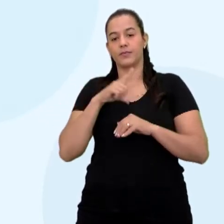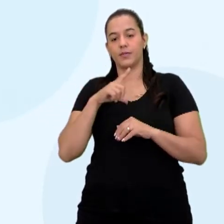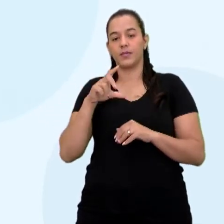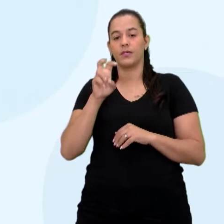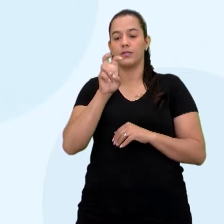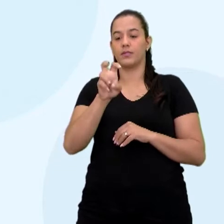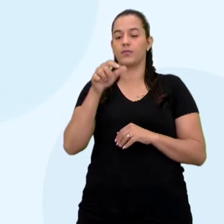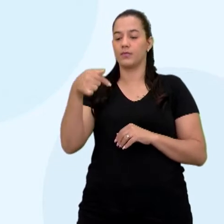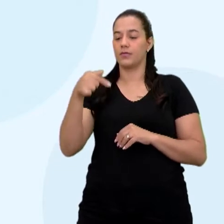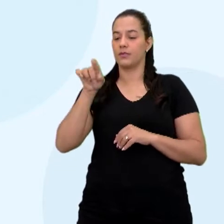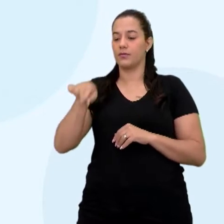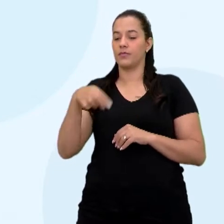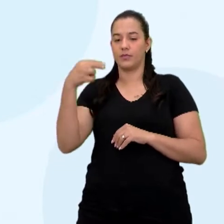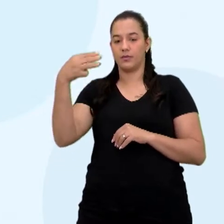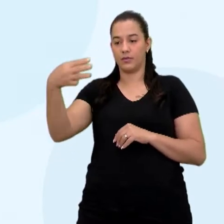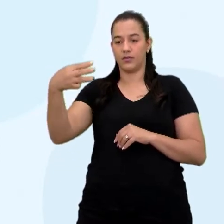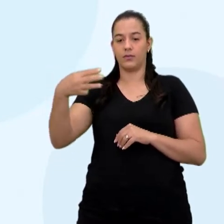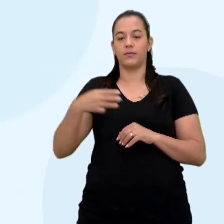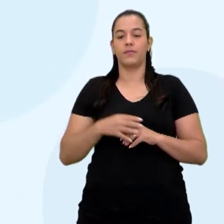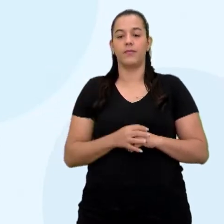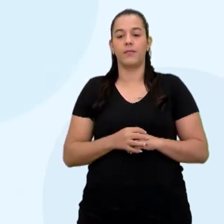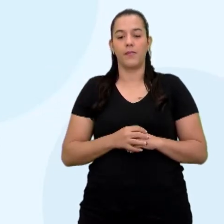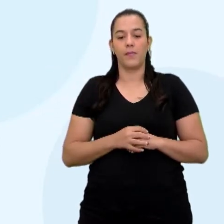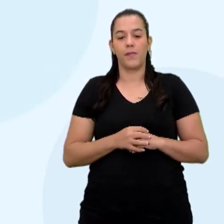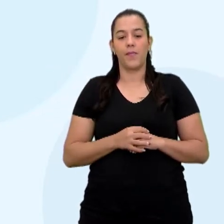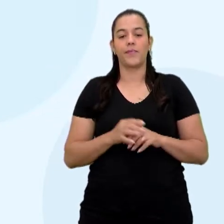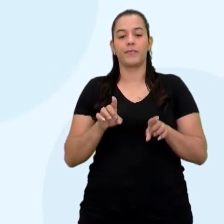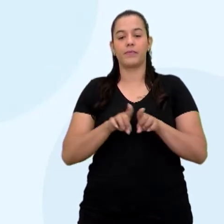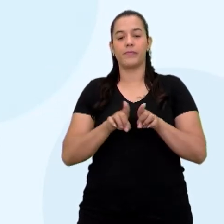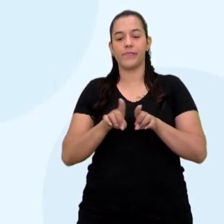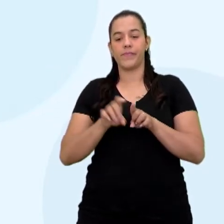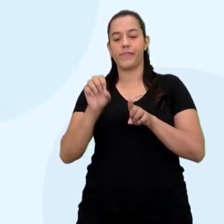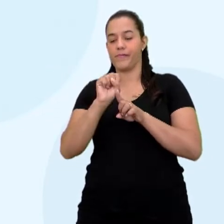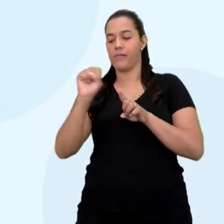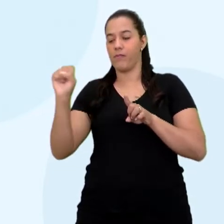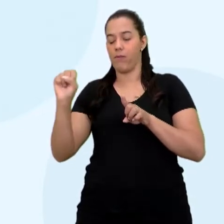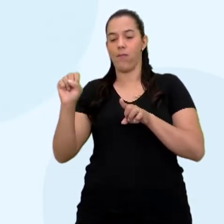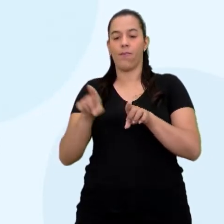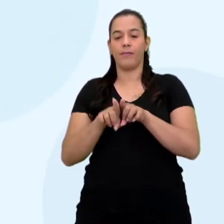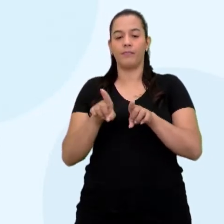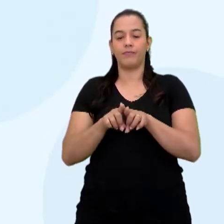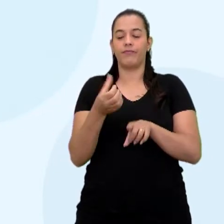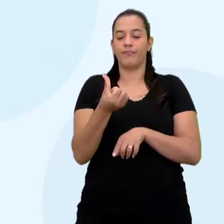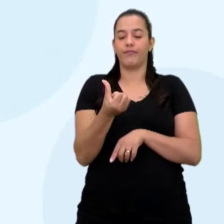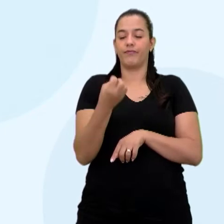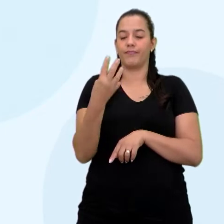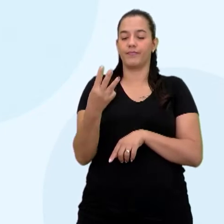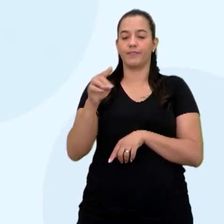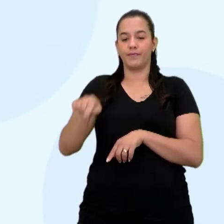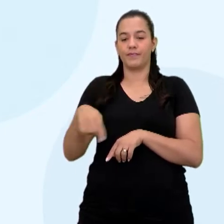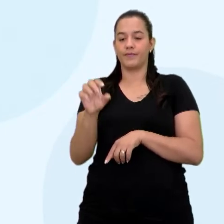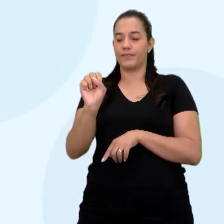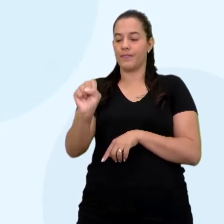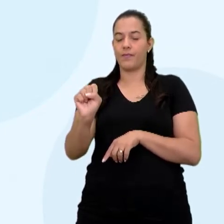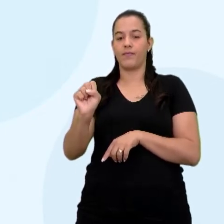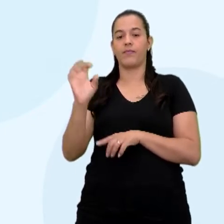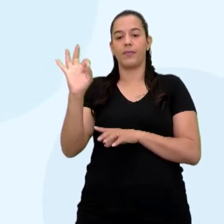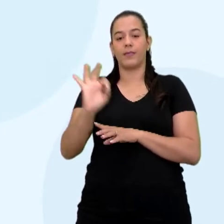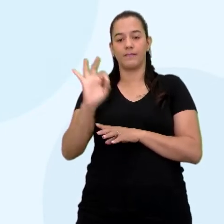para 57,3%. Olha o Sudeste aí, de 63,8% em 2019